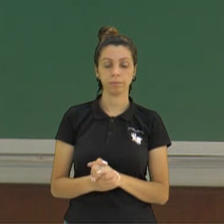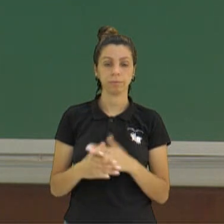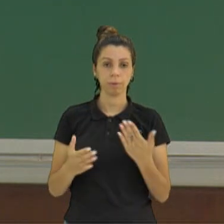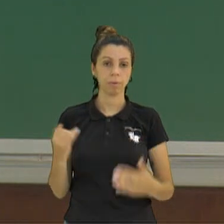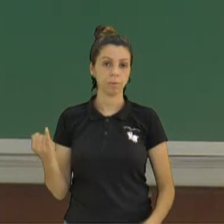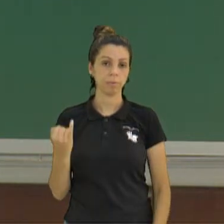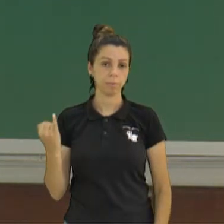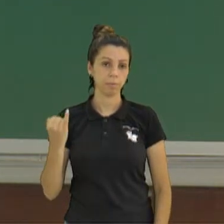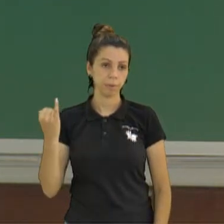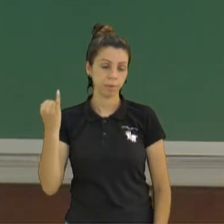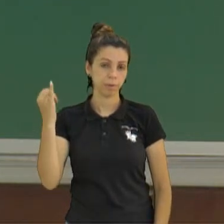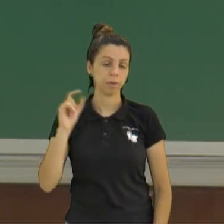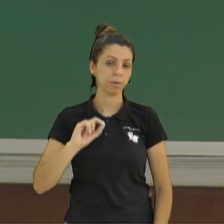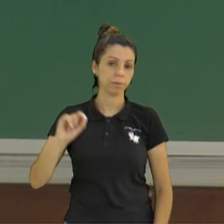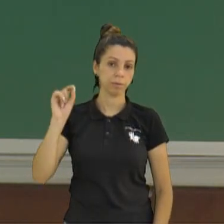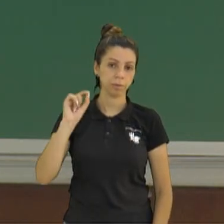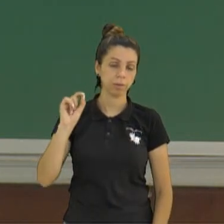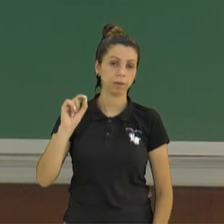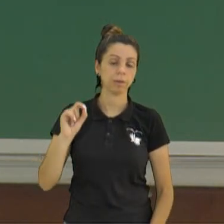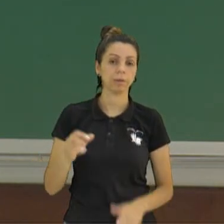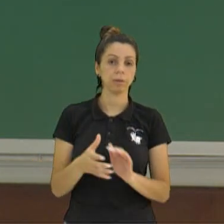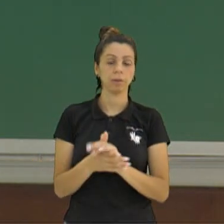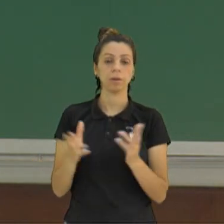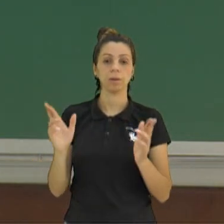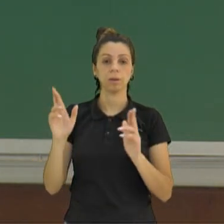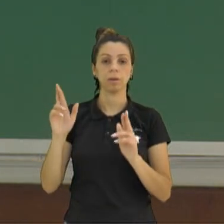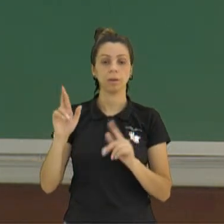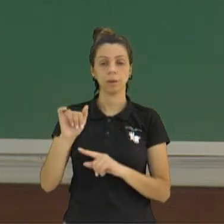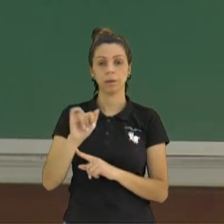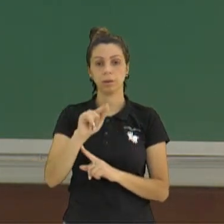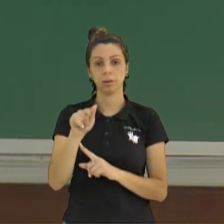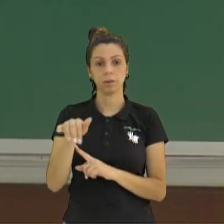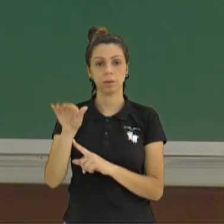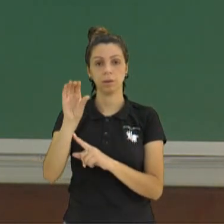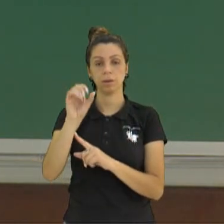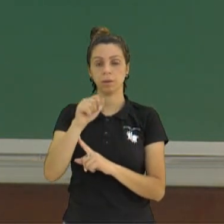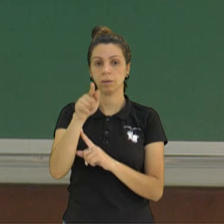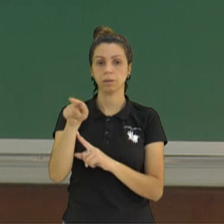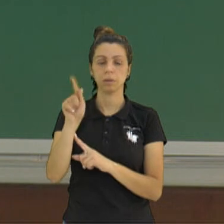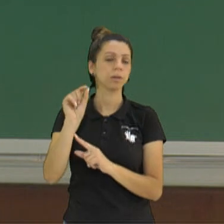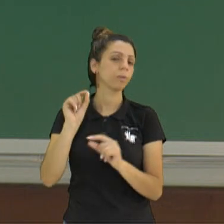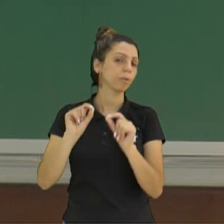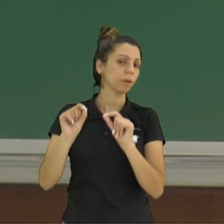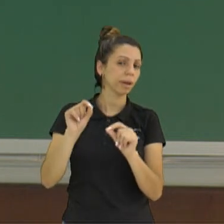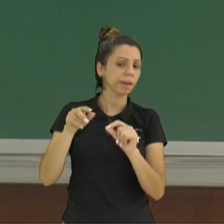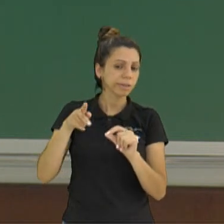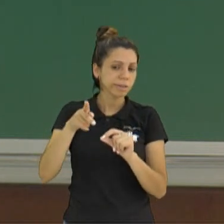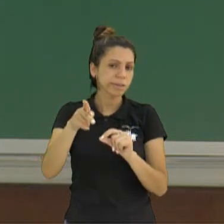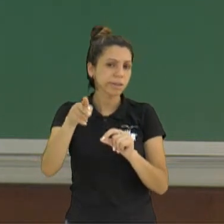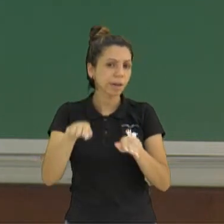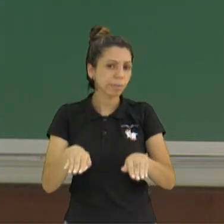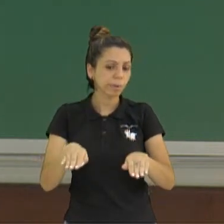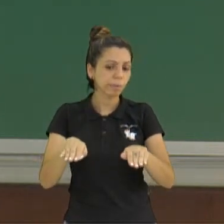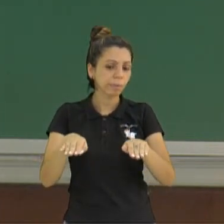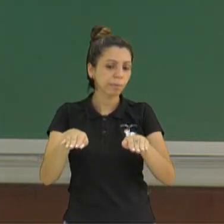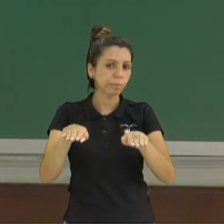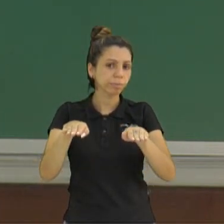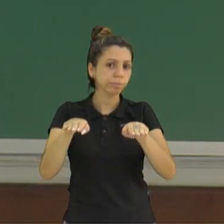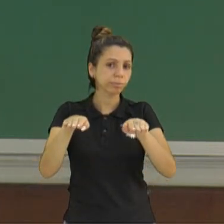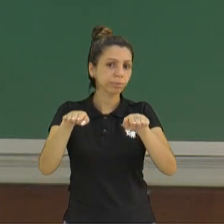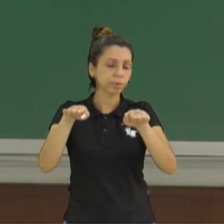Importante. A razão entre duas grandezas proporcionais é sempre constante. O que eu quero dizer com isso? Vou te dar um exemplo e você já vai